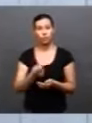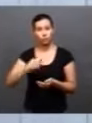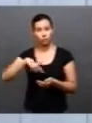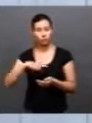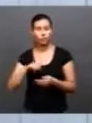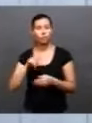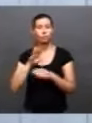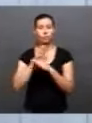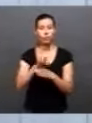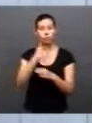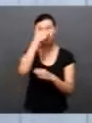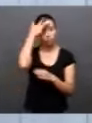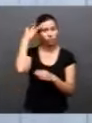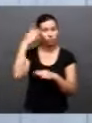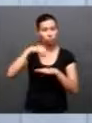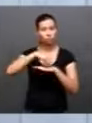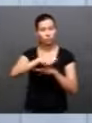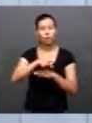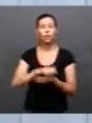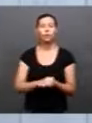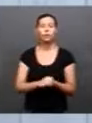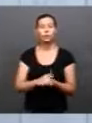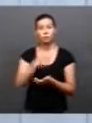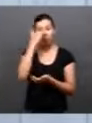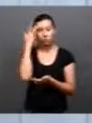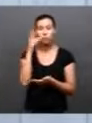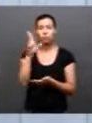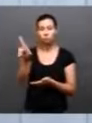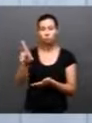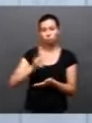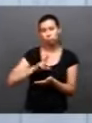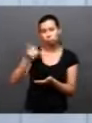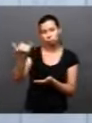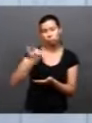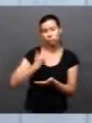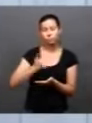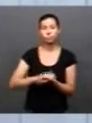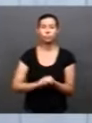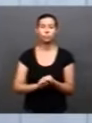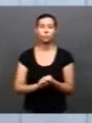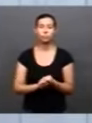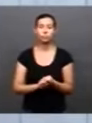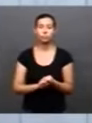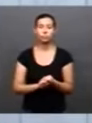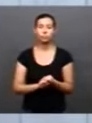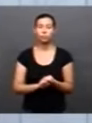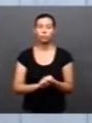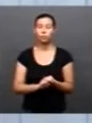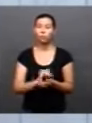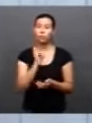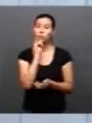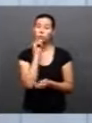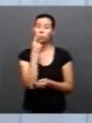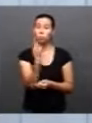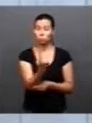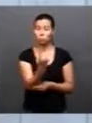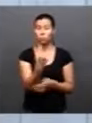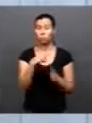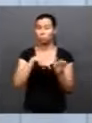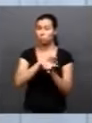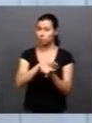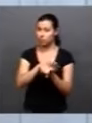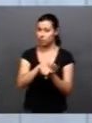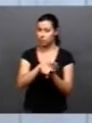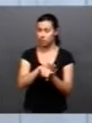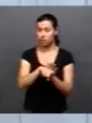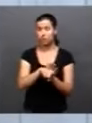E nós temos esse retorno, né? Por exemplo, tem uma pesquisa, eu vou citar um exemplo, uma pesquisa maravilhosa que é feita no nosso campus